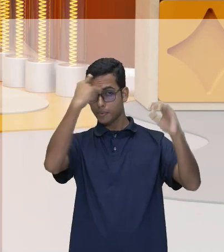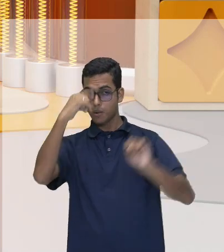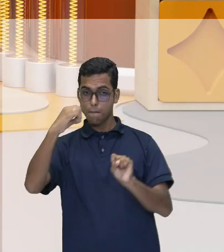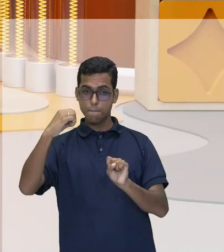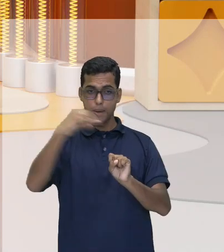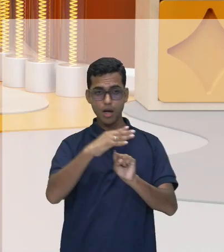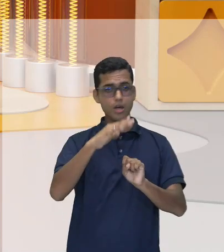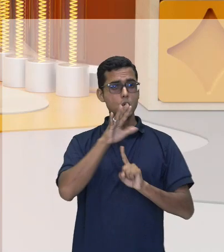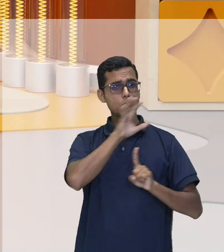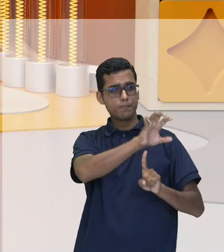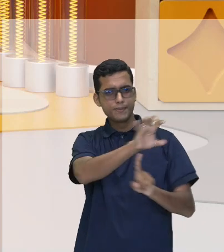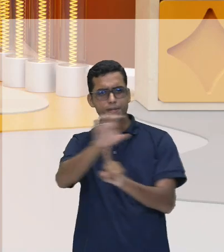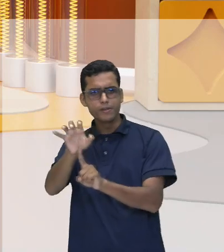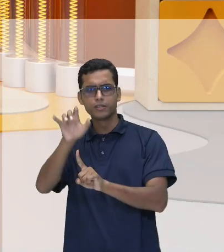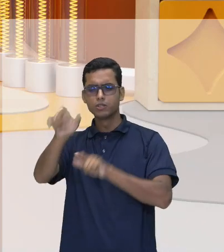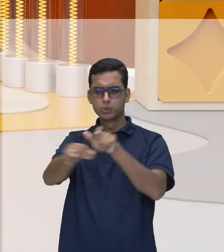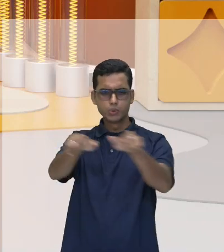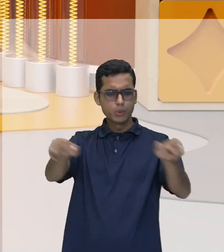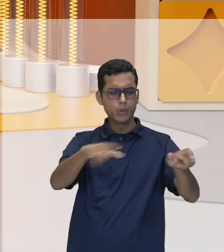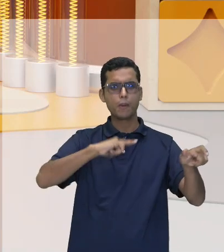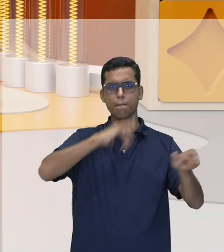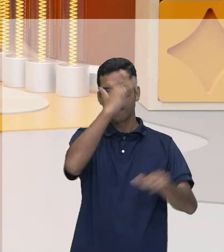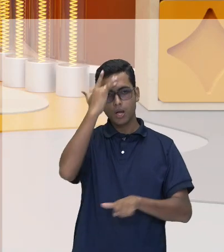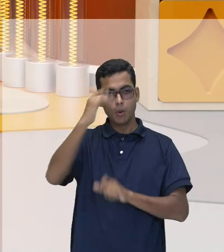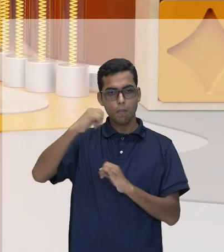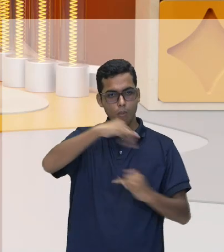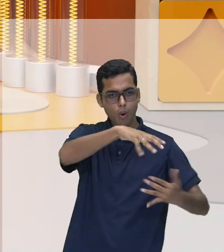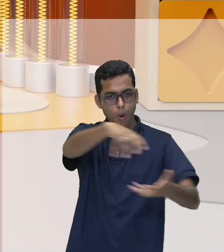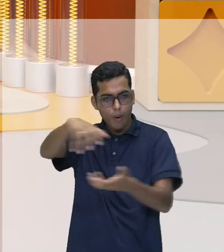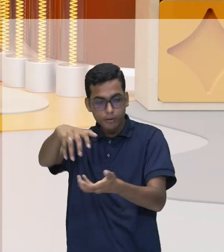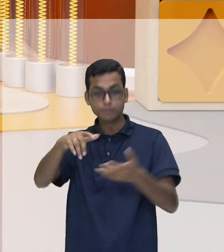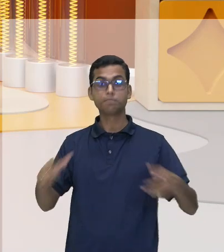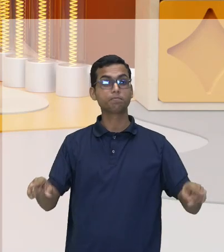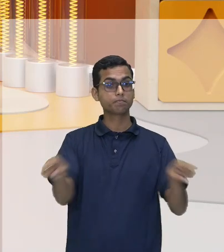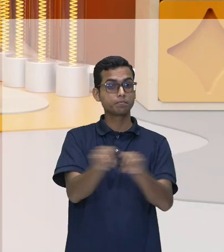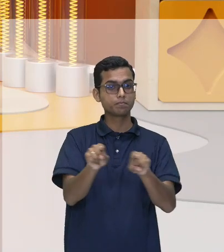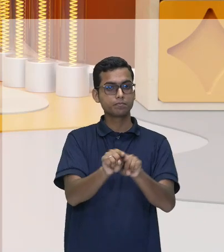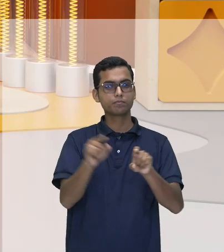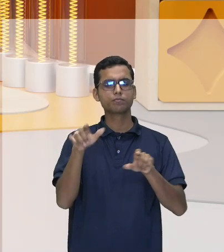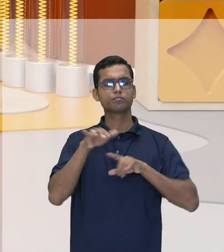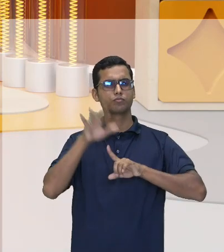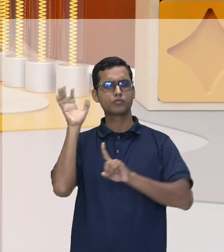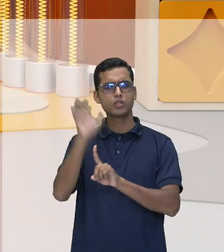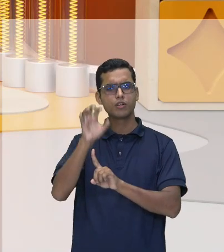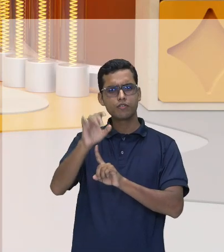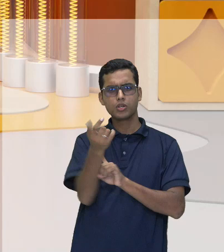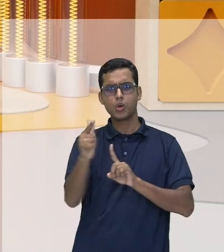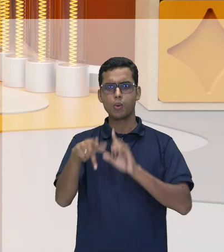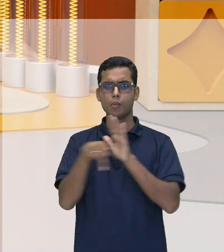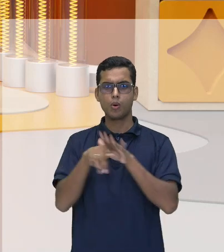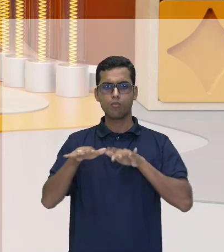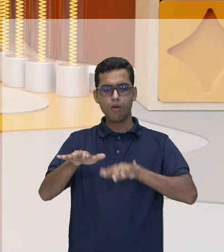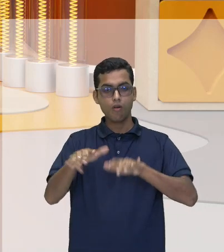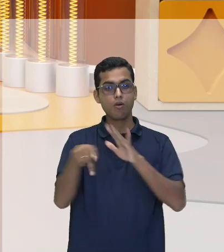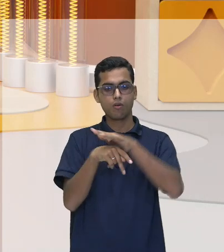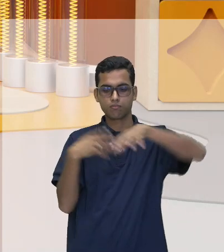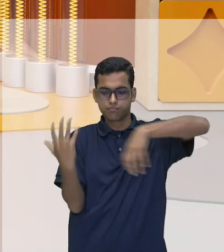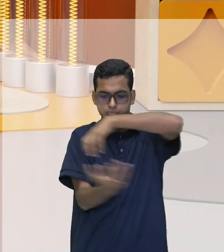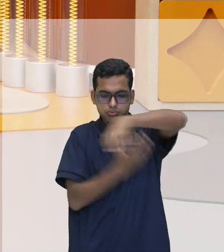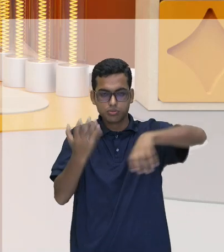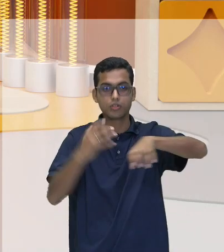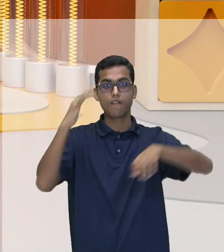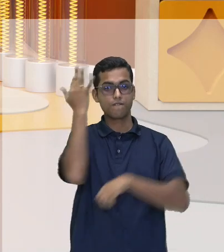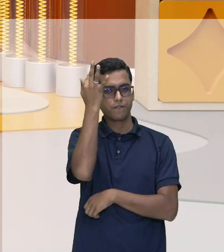de indulgências refere-se à venda de perdão. Então, o Papa daquele período ele estava construindo uma